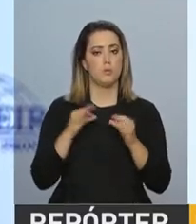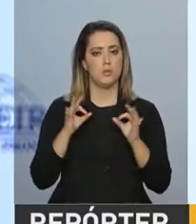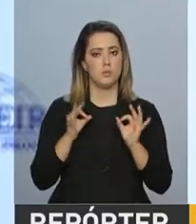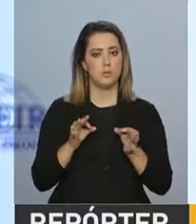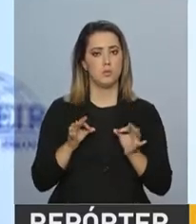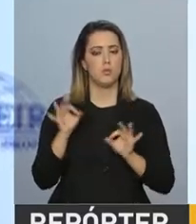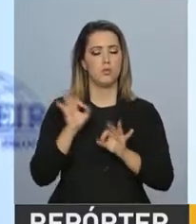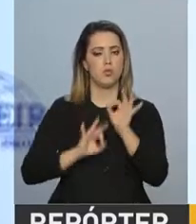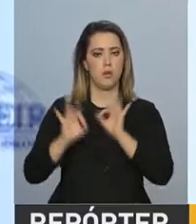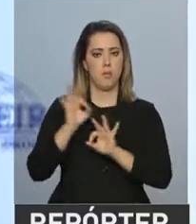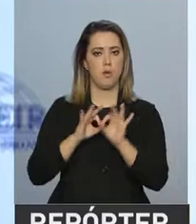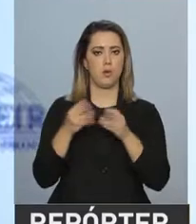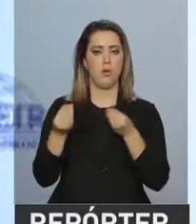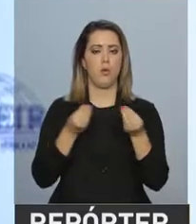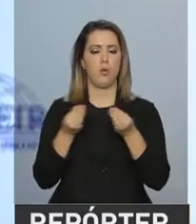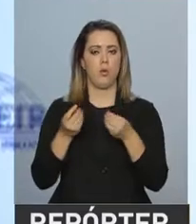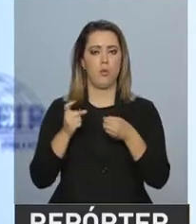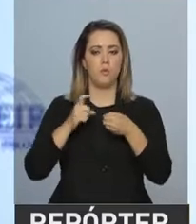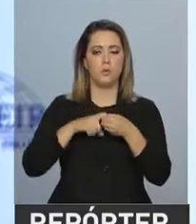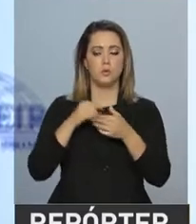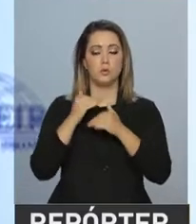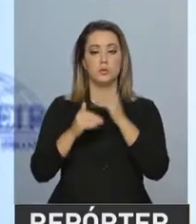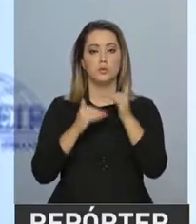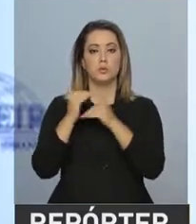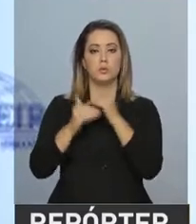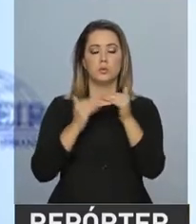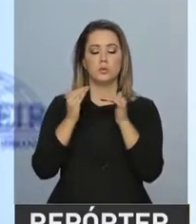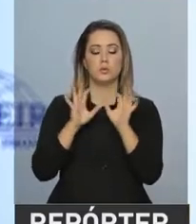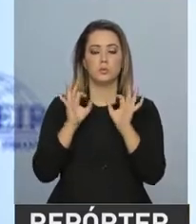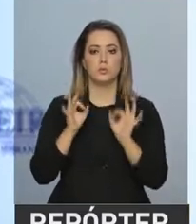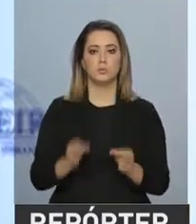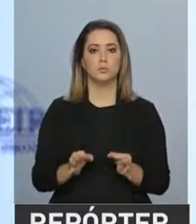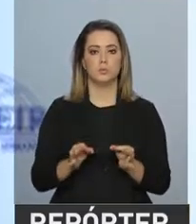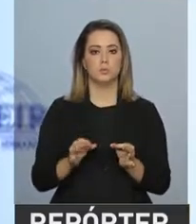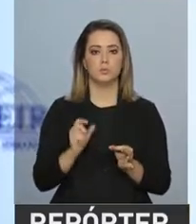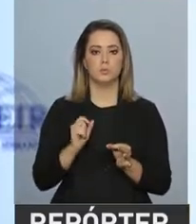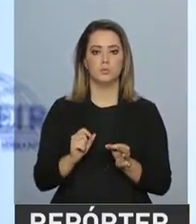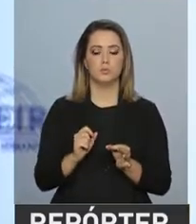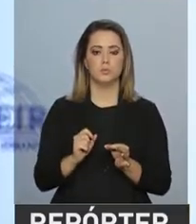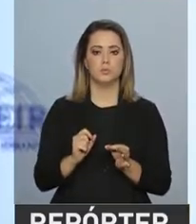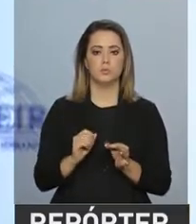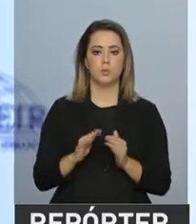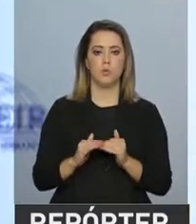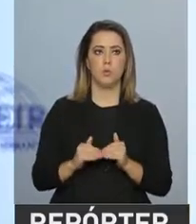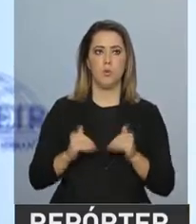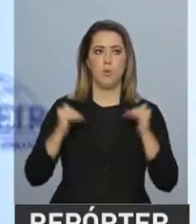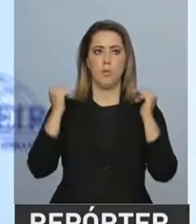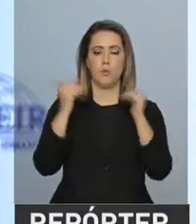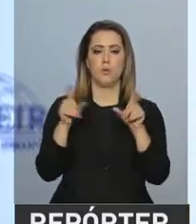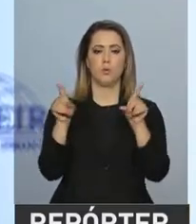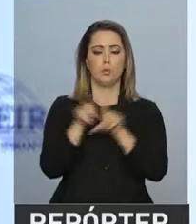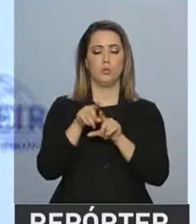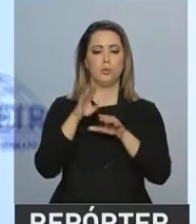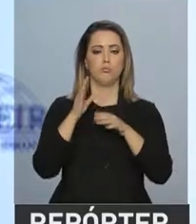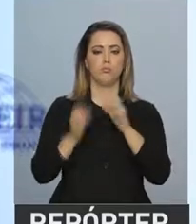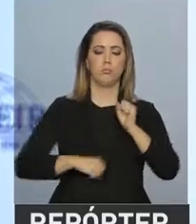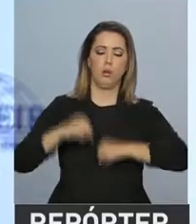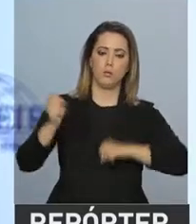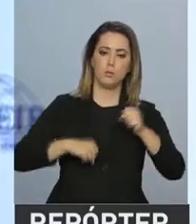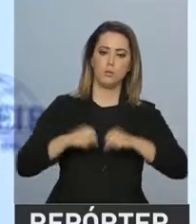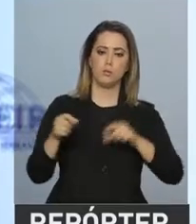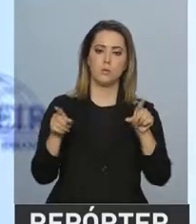que garantam a retomada de um crescimento sustentável, com o aumento da